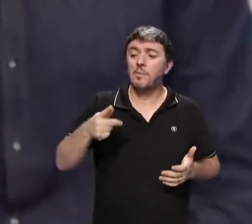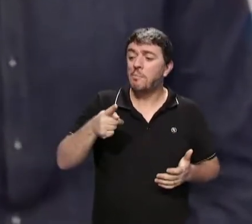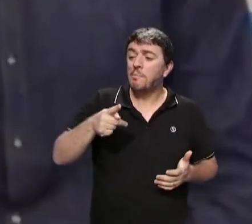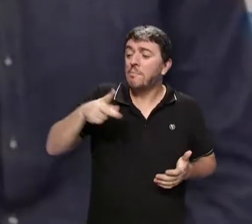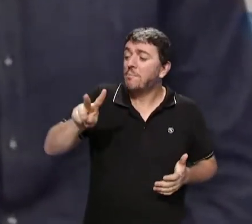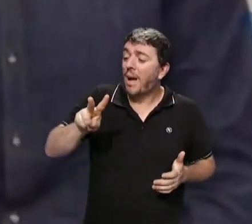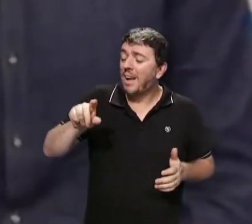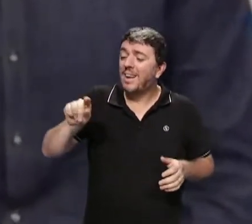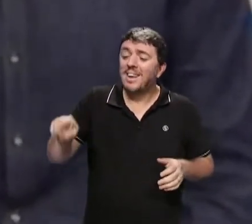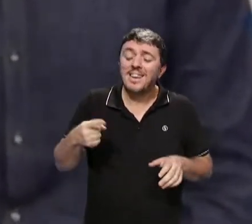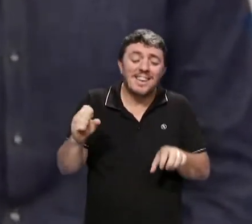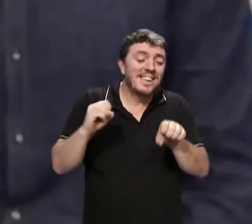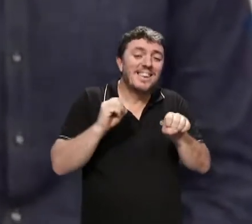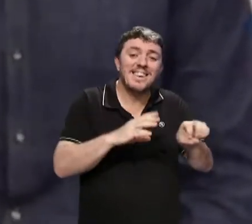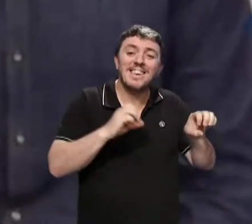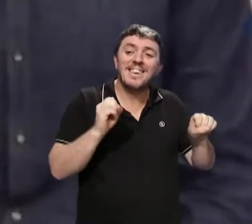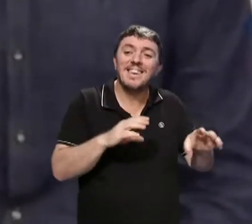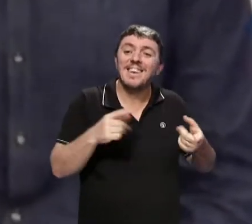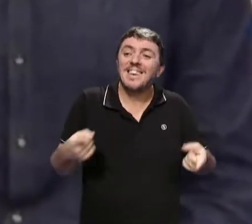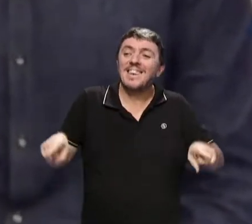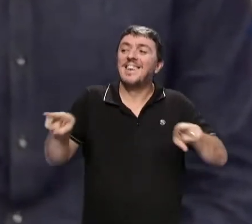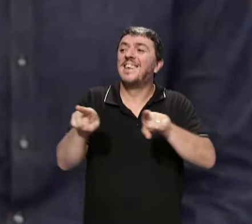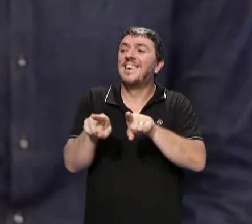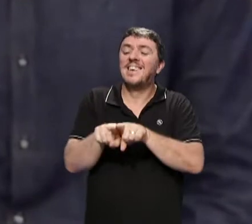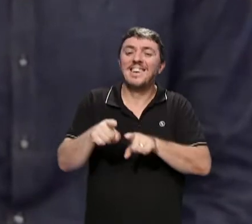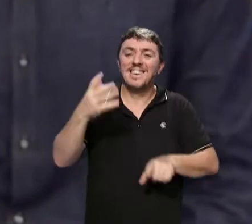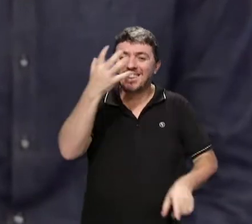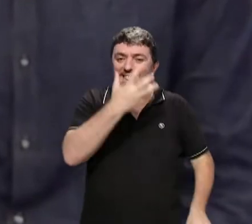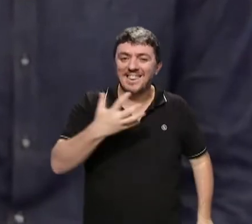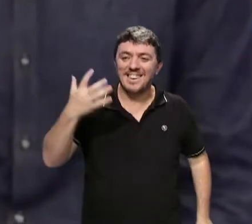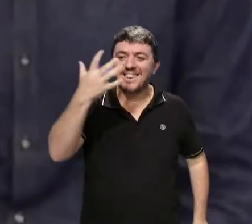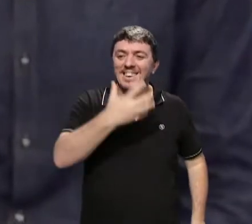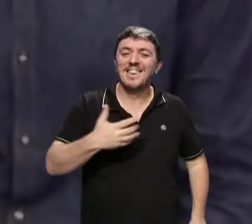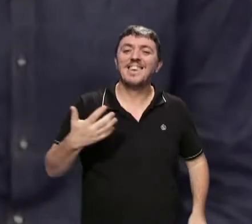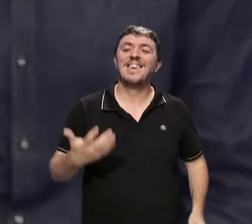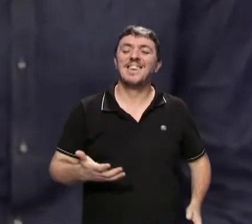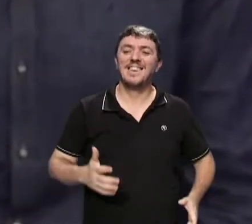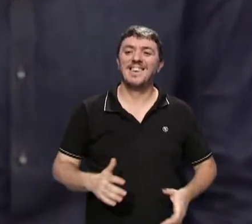preparou para viver o par romântico com o Porchat. Ai, que delícia, eu gostei.